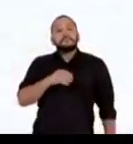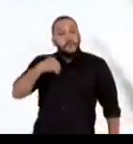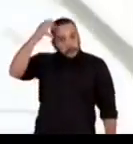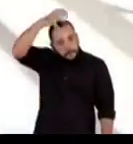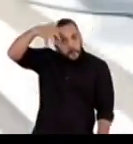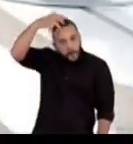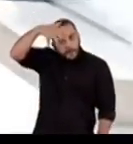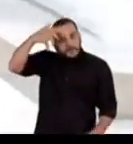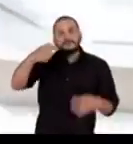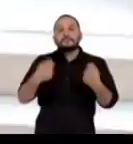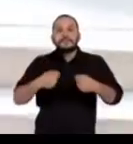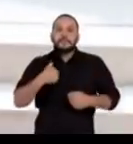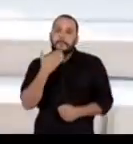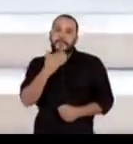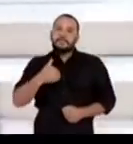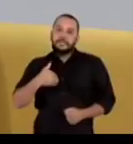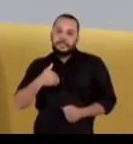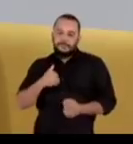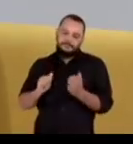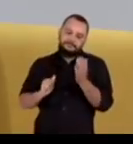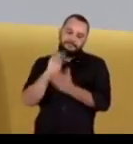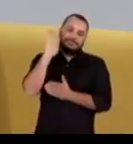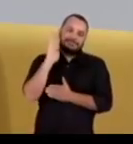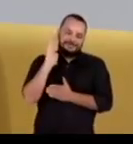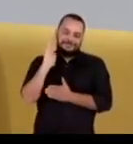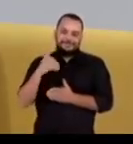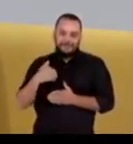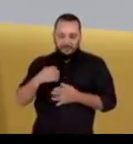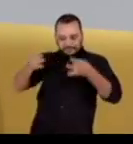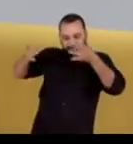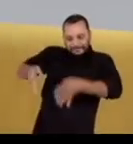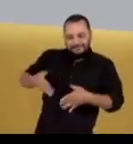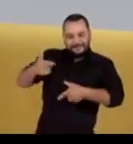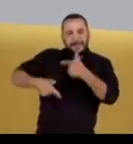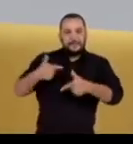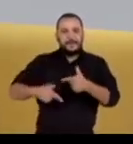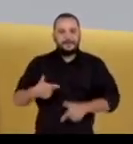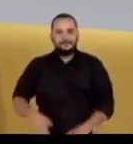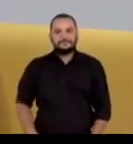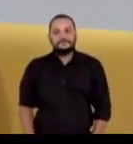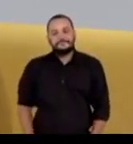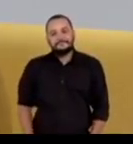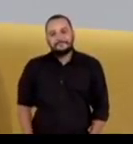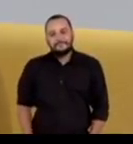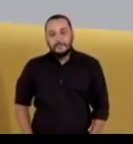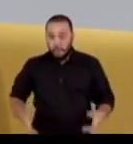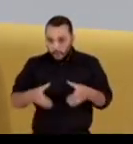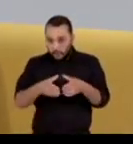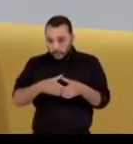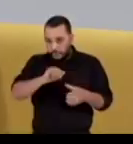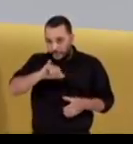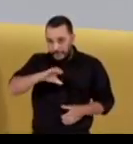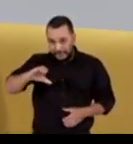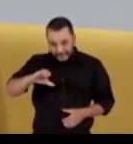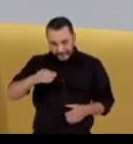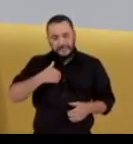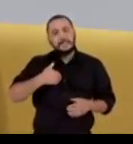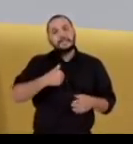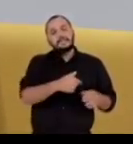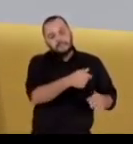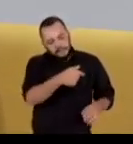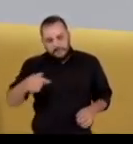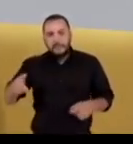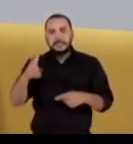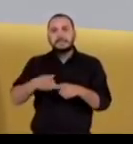alternativa senão pedir demissão. E a equipe de jornalismo da TV Cultura exibe durante toda essa semana